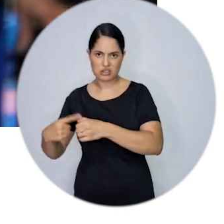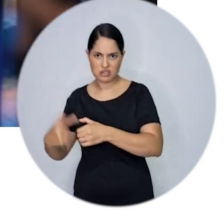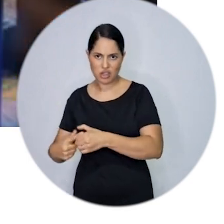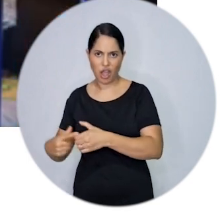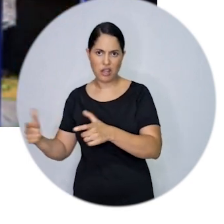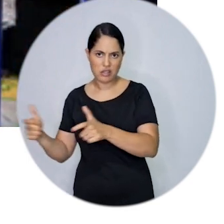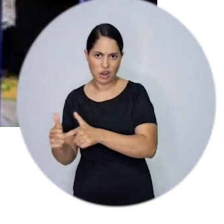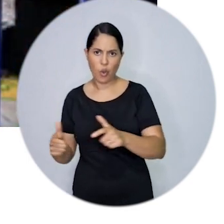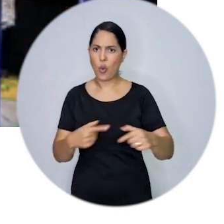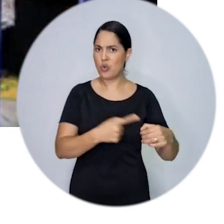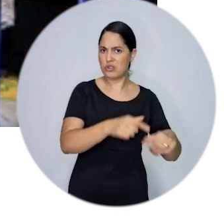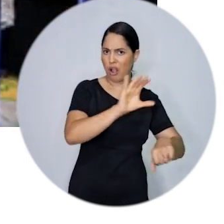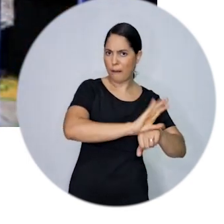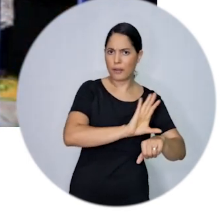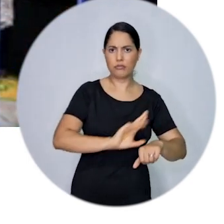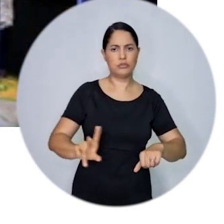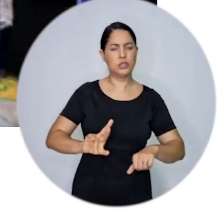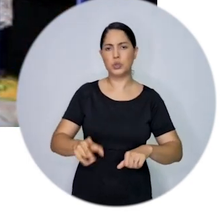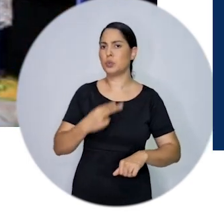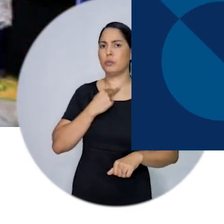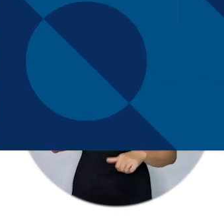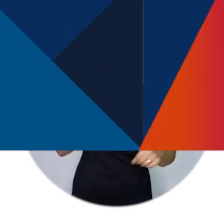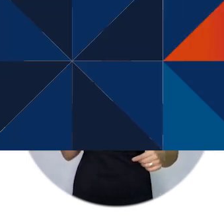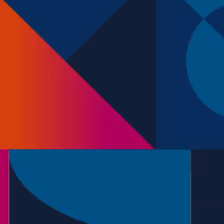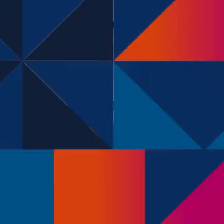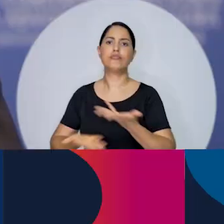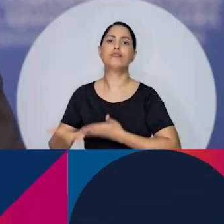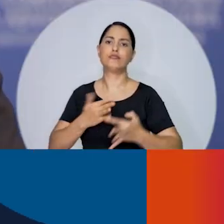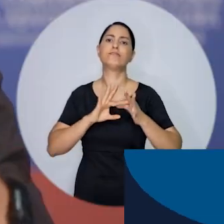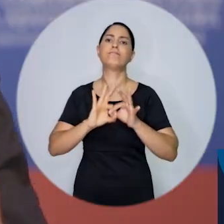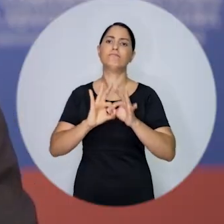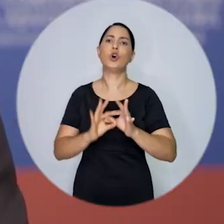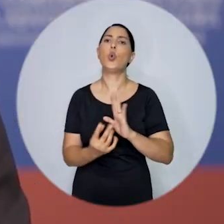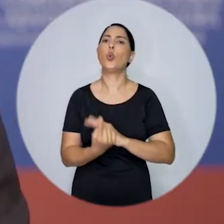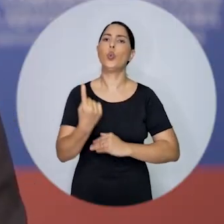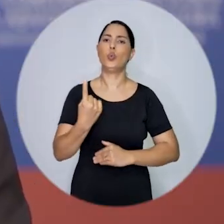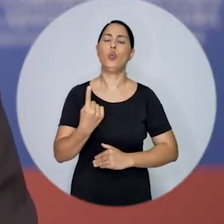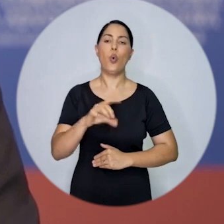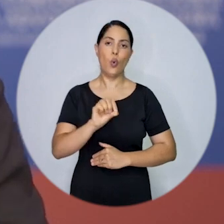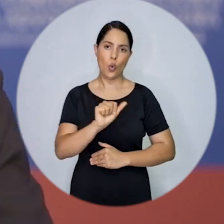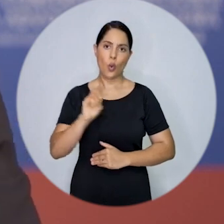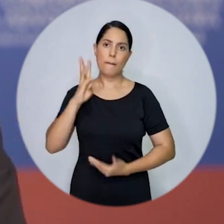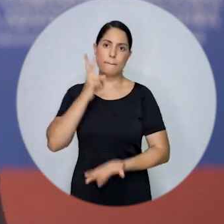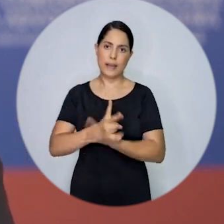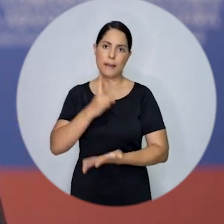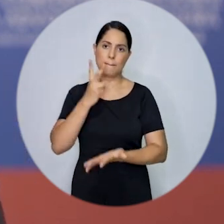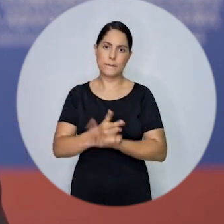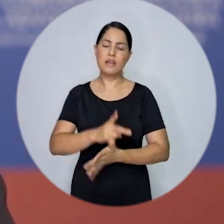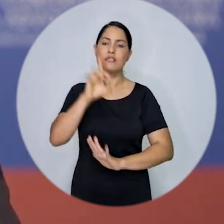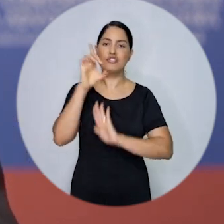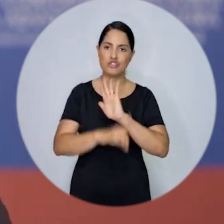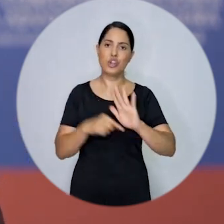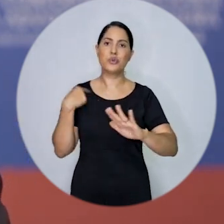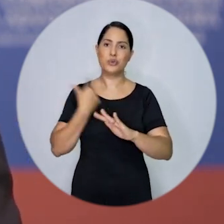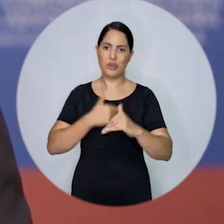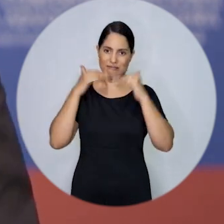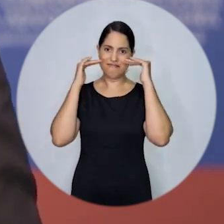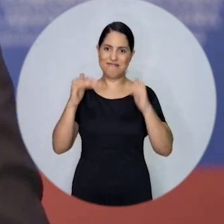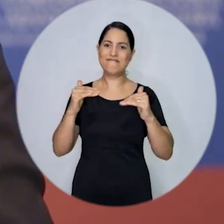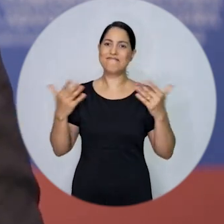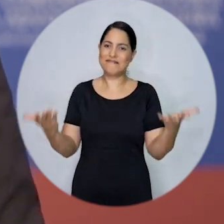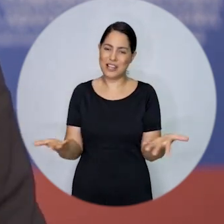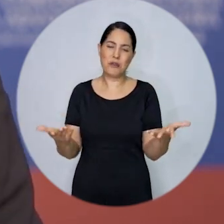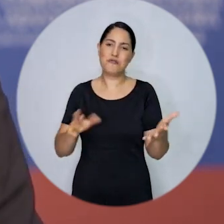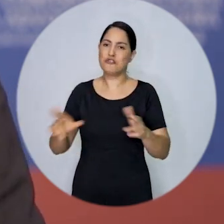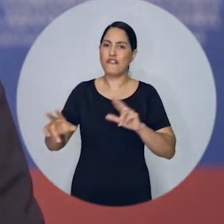a advocacia do interior e a advocacia da capital. Somos um só, somos integrantes da mesma ordem, temos os mesmos direitos, os mesmos deveres